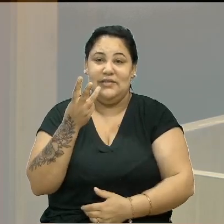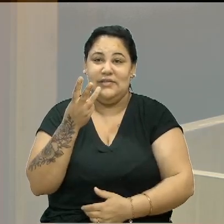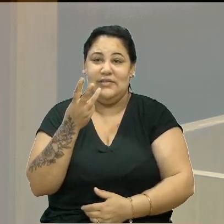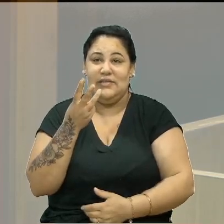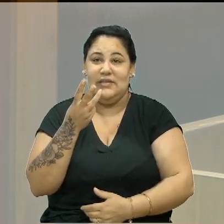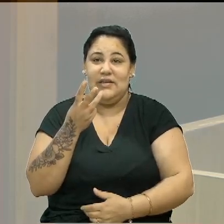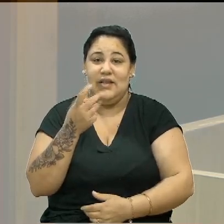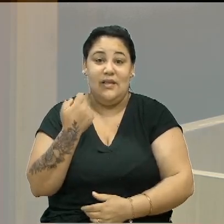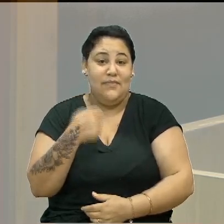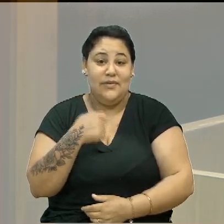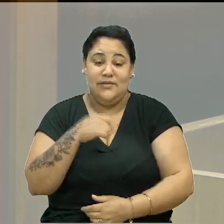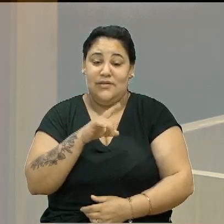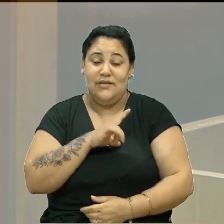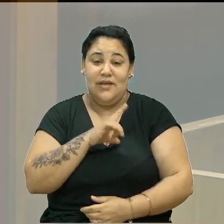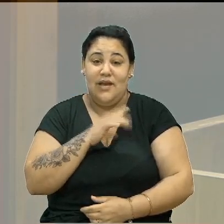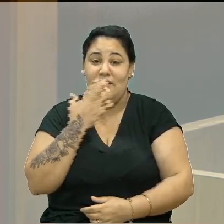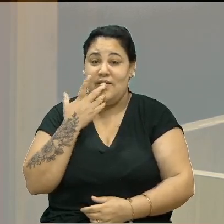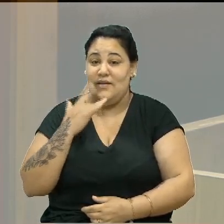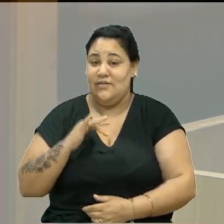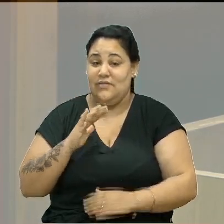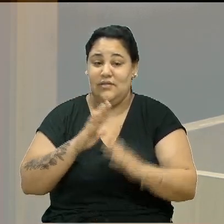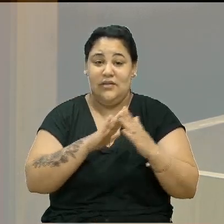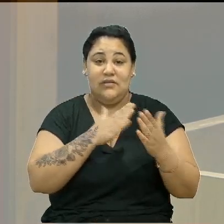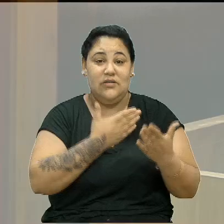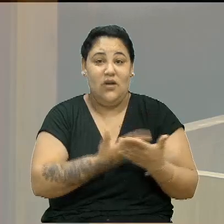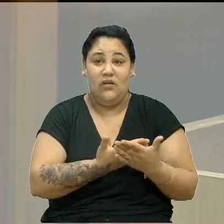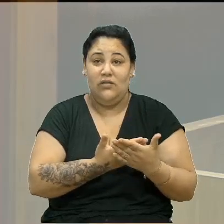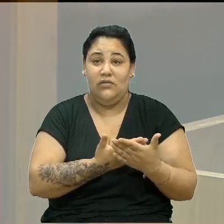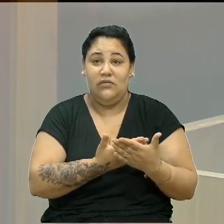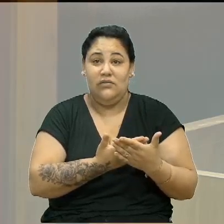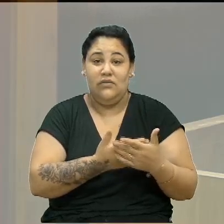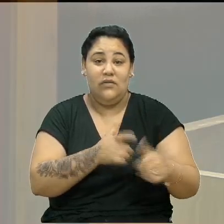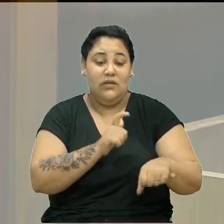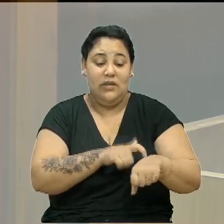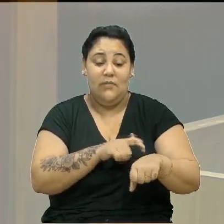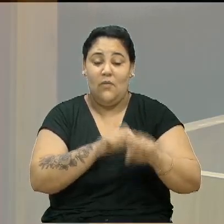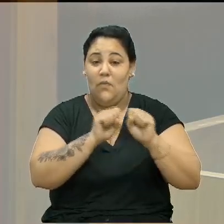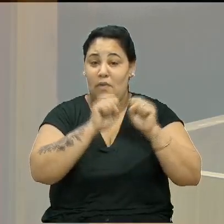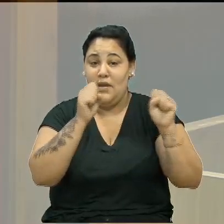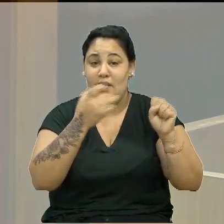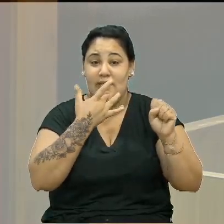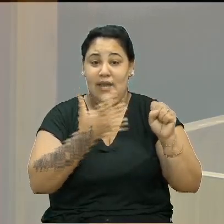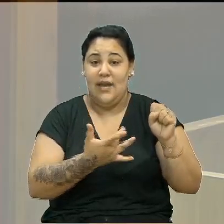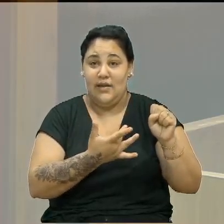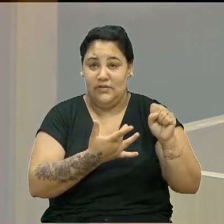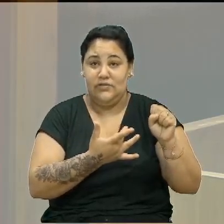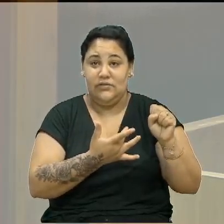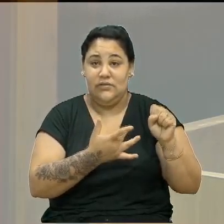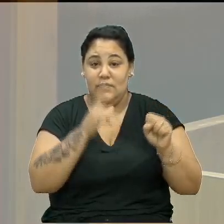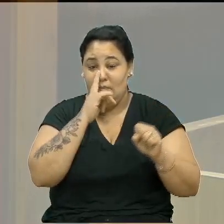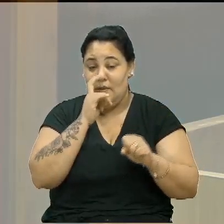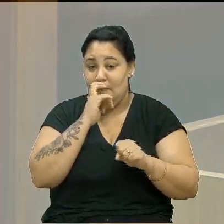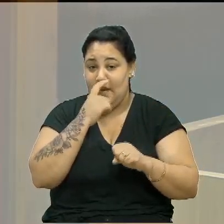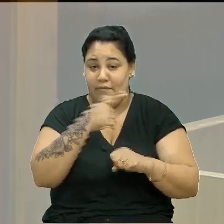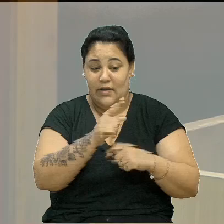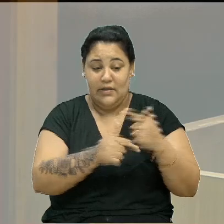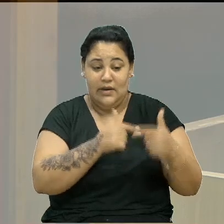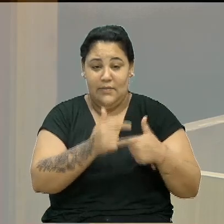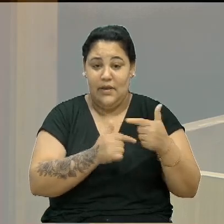ela vai ter a criança na creche. O tempo integral. Vai largar lá 7 e pouco, a mãe e o pai vão trabalhar, vão